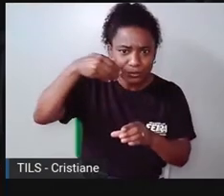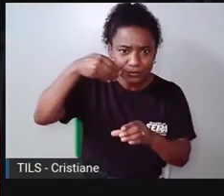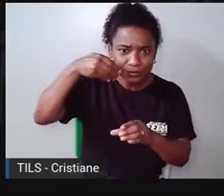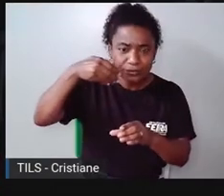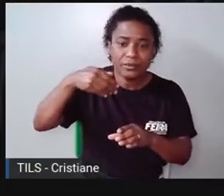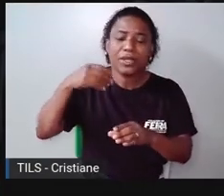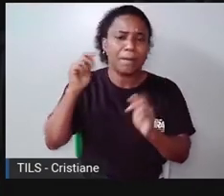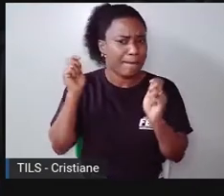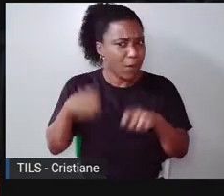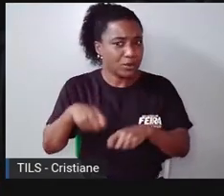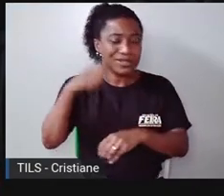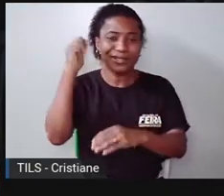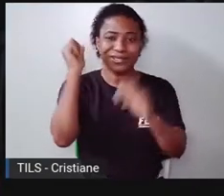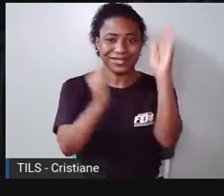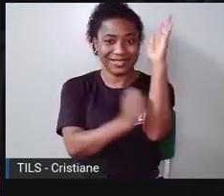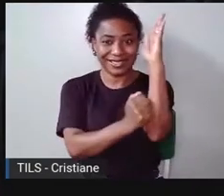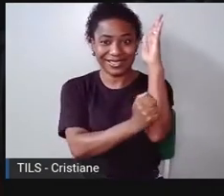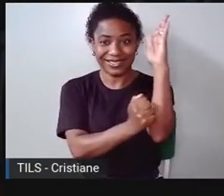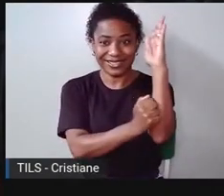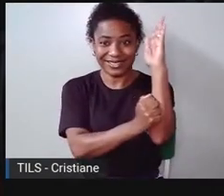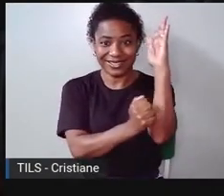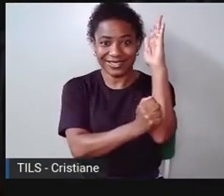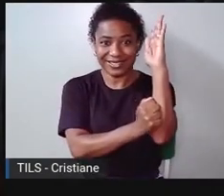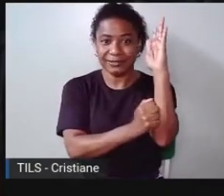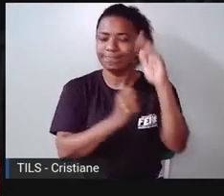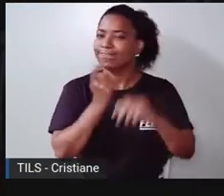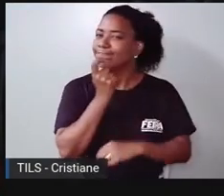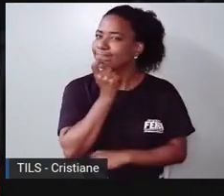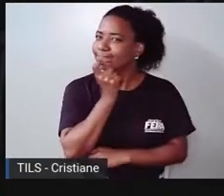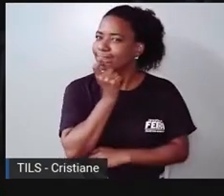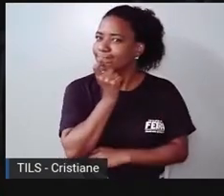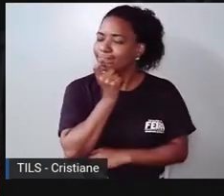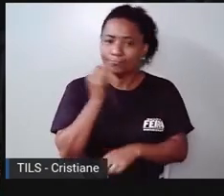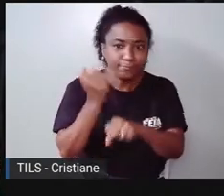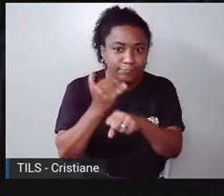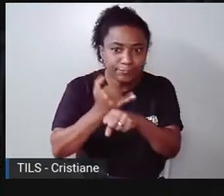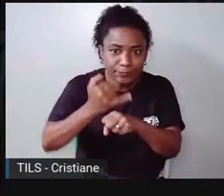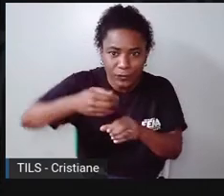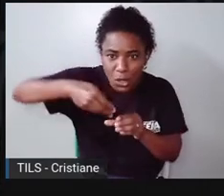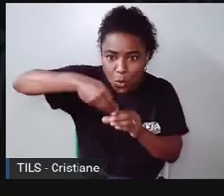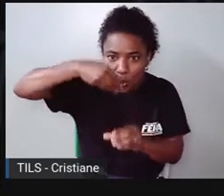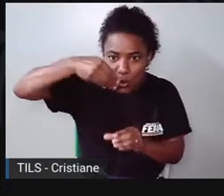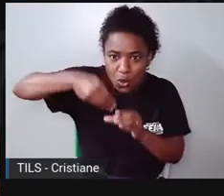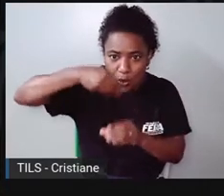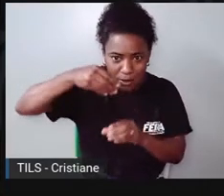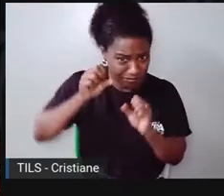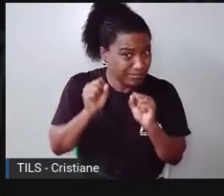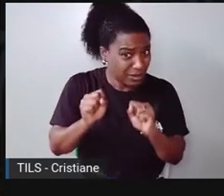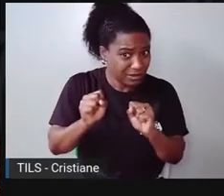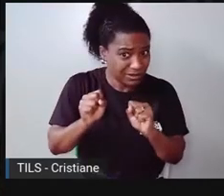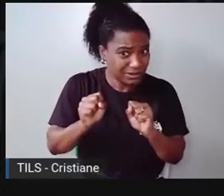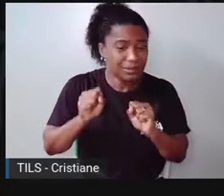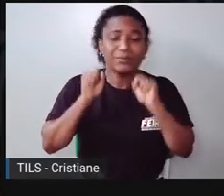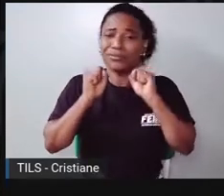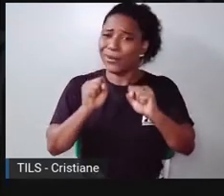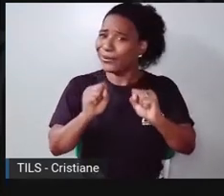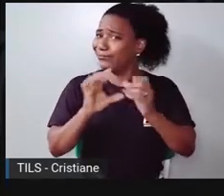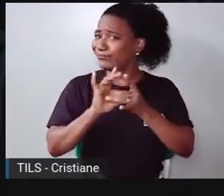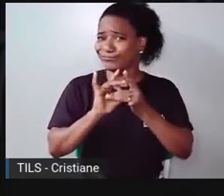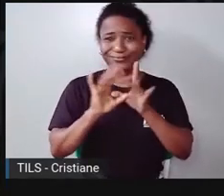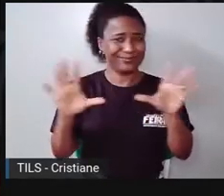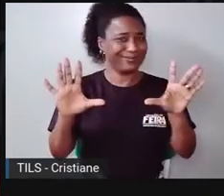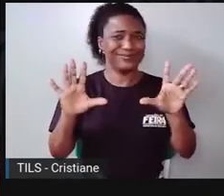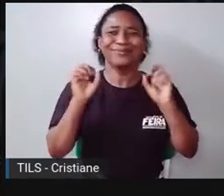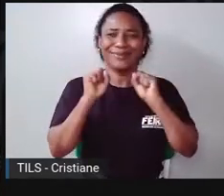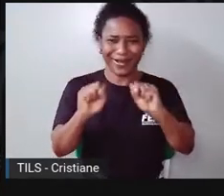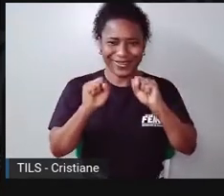de madeira? Sim. Pode ser aquela de metal que tem na cozinha? Pode ser. Ah, então